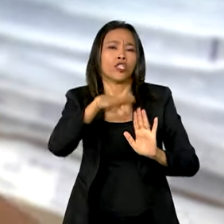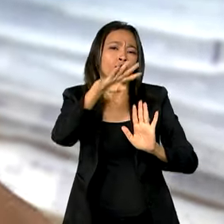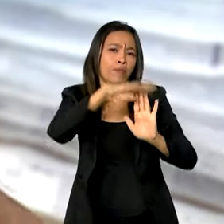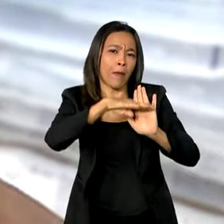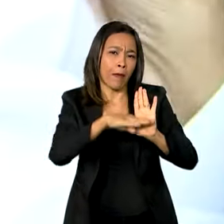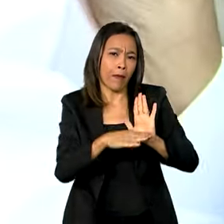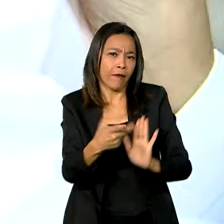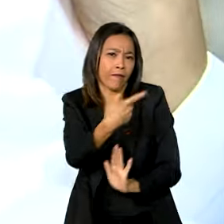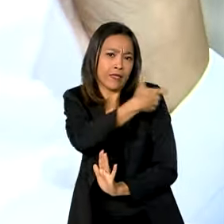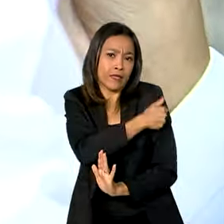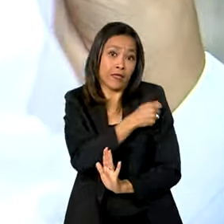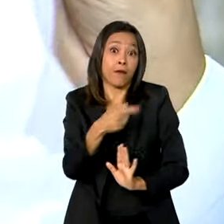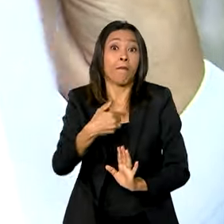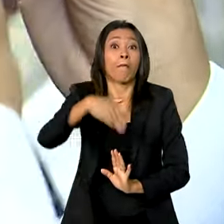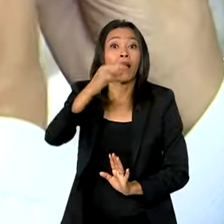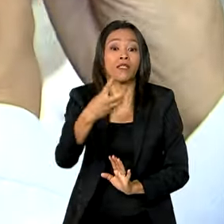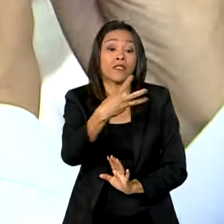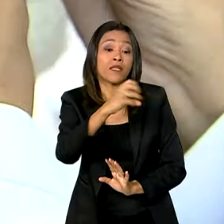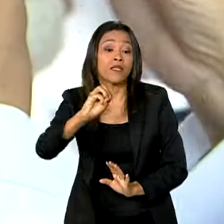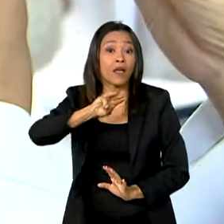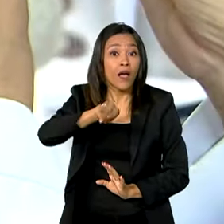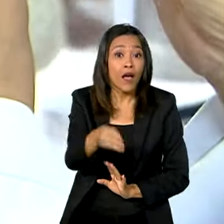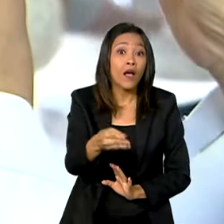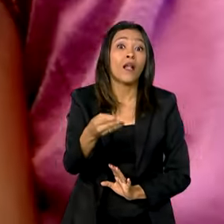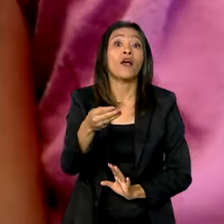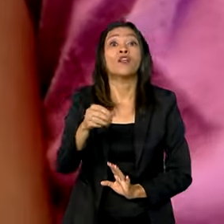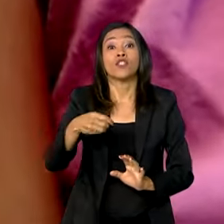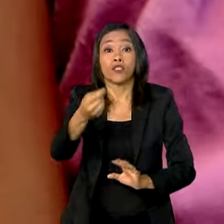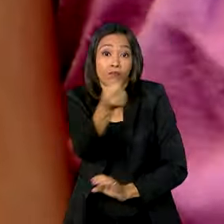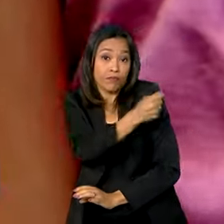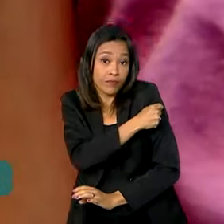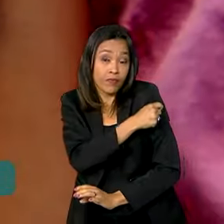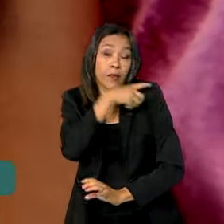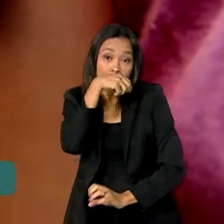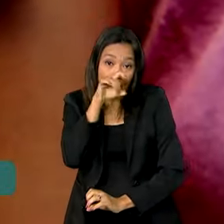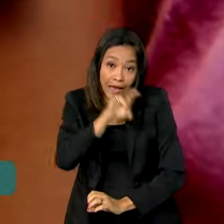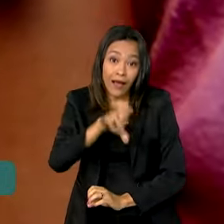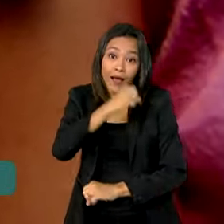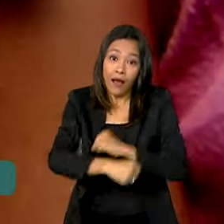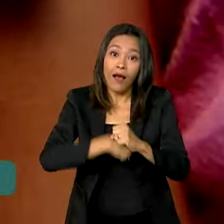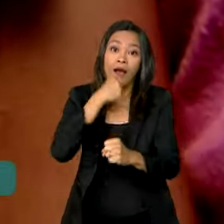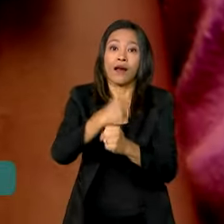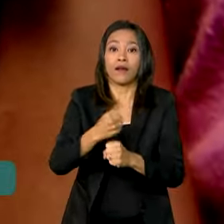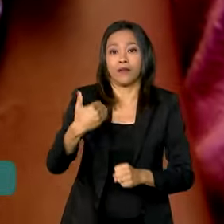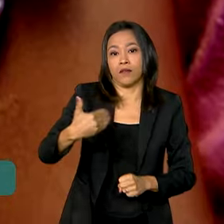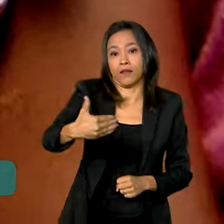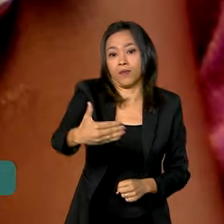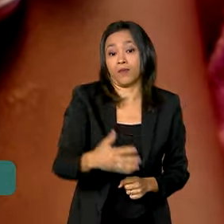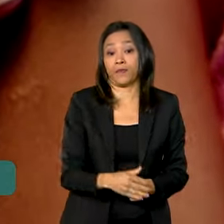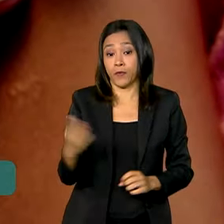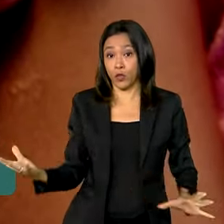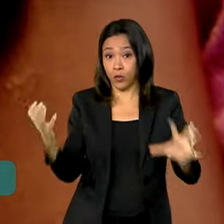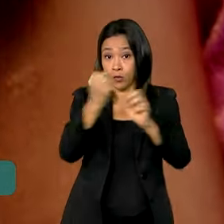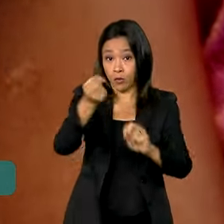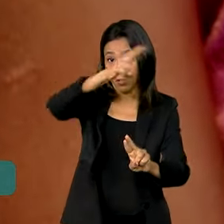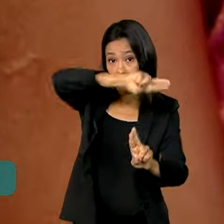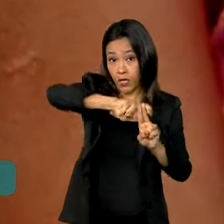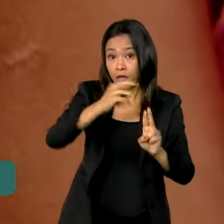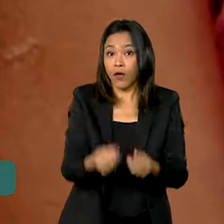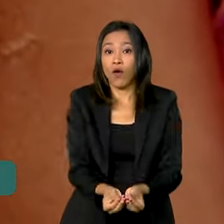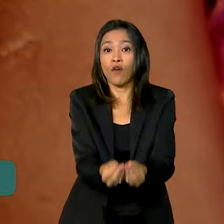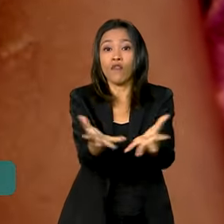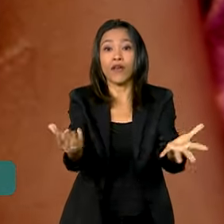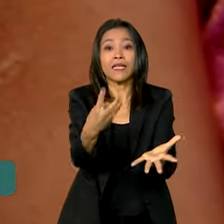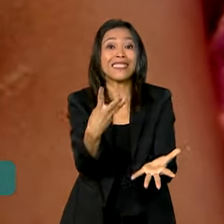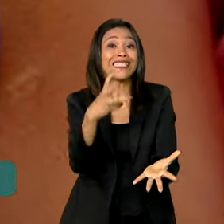de 300 milhões de doses aplicadas a cada ano. Ao todo, o Sistema Único de Saúde oferece mais de 30